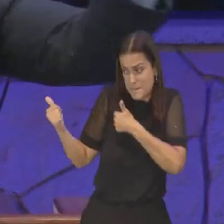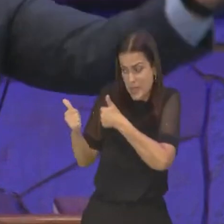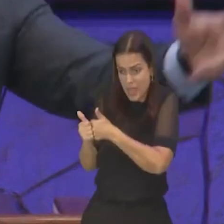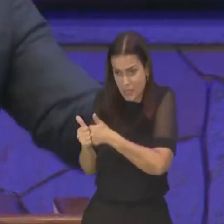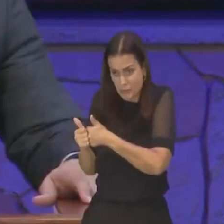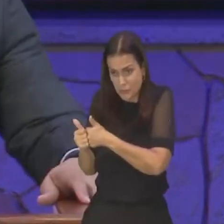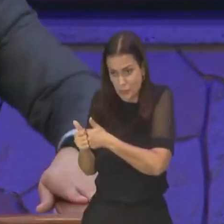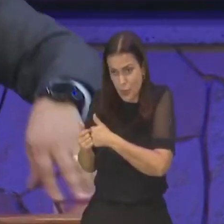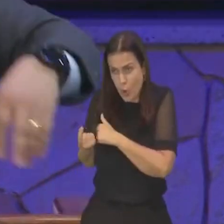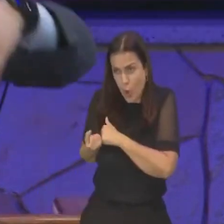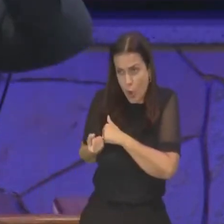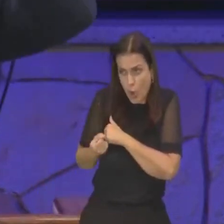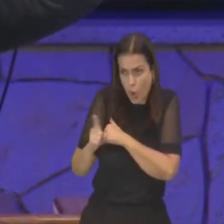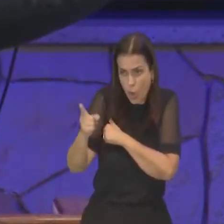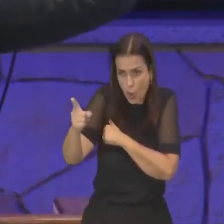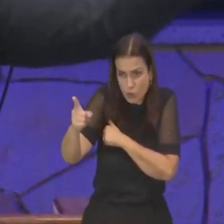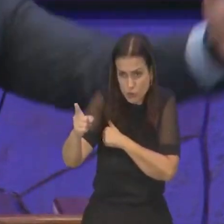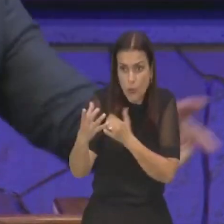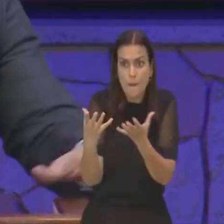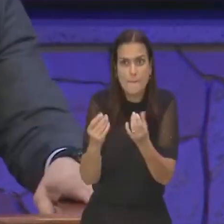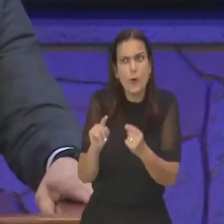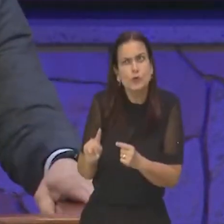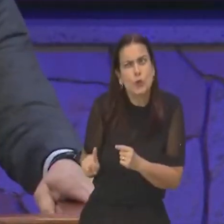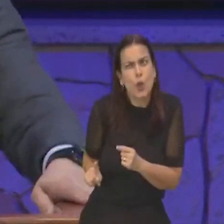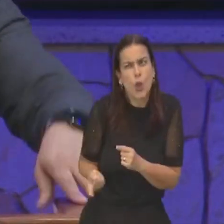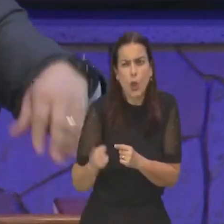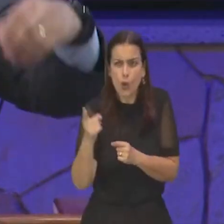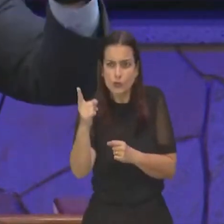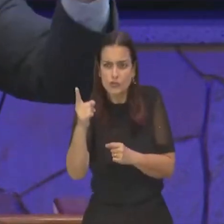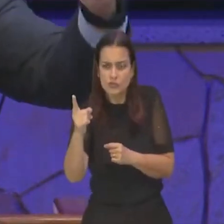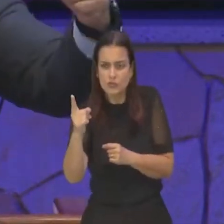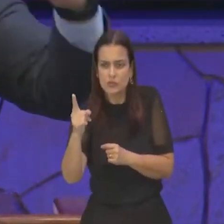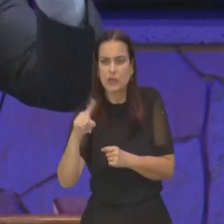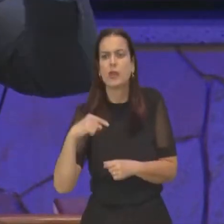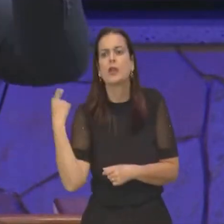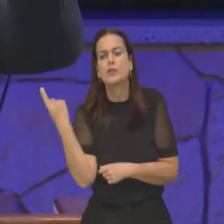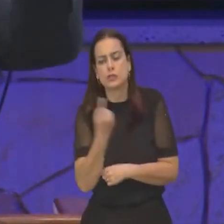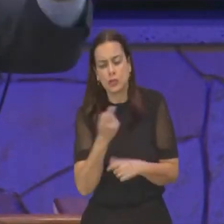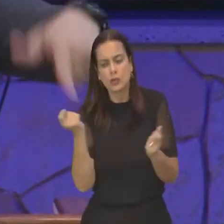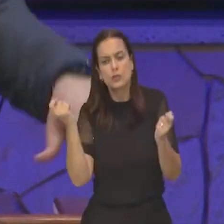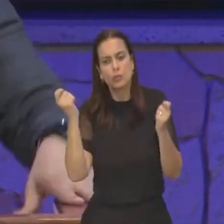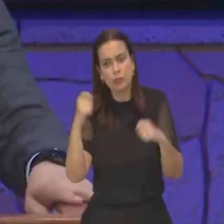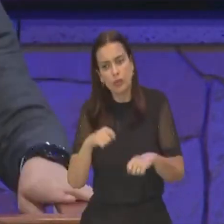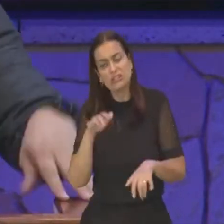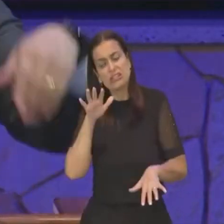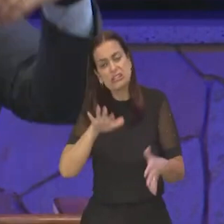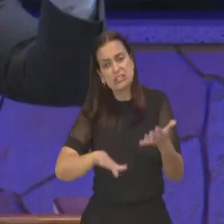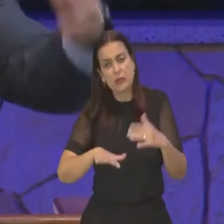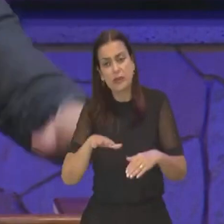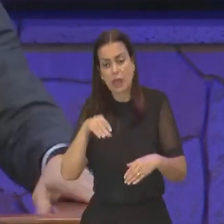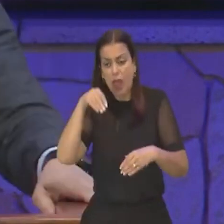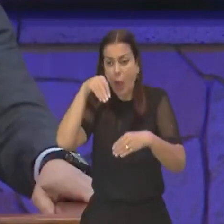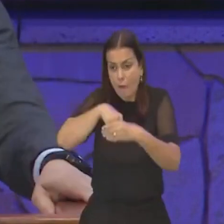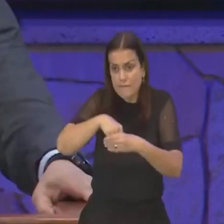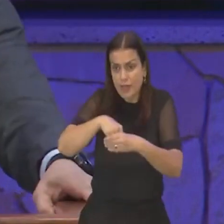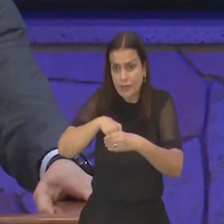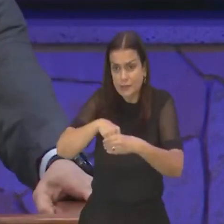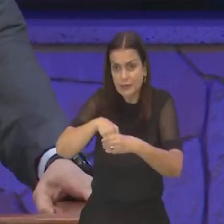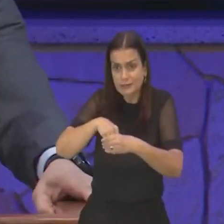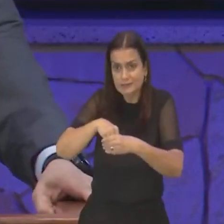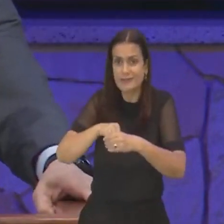estão longe, os que estão muito longe de nós, que podemos alcançar através das nossas contribuições, da nossa